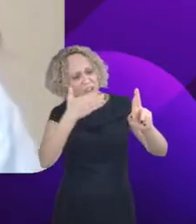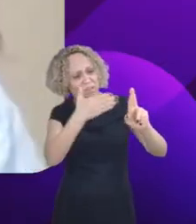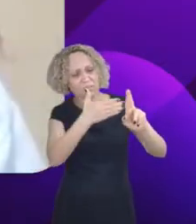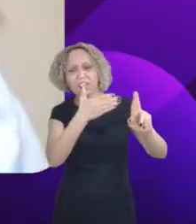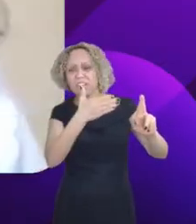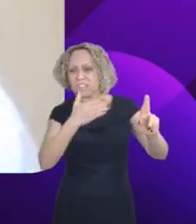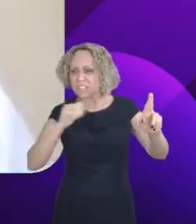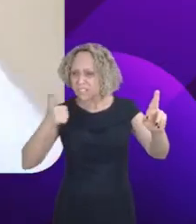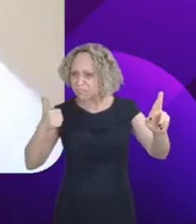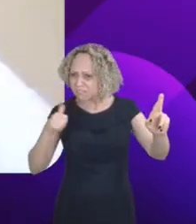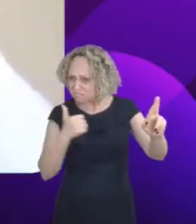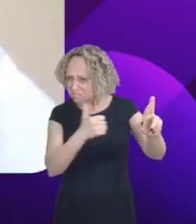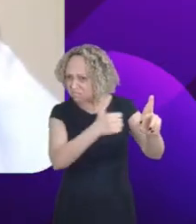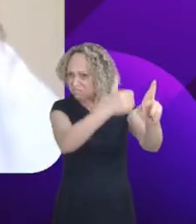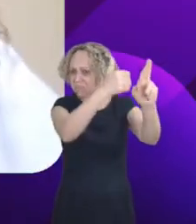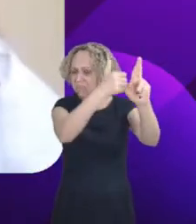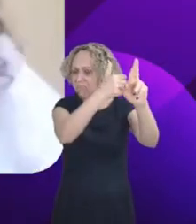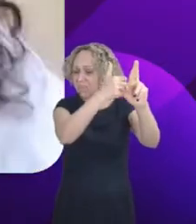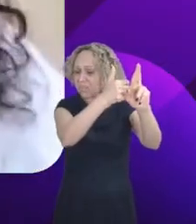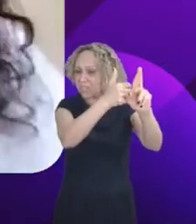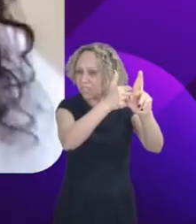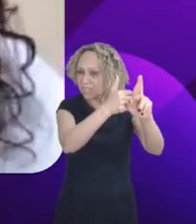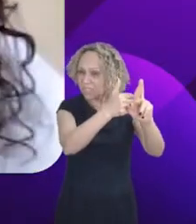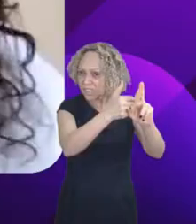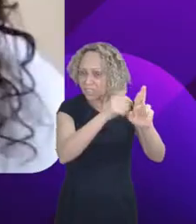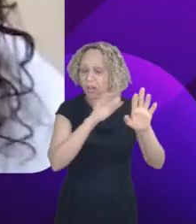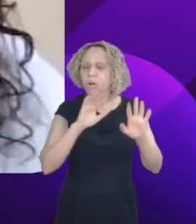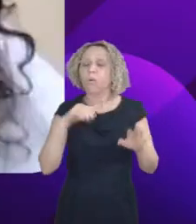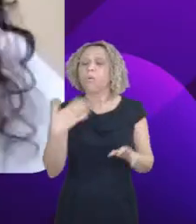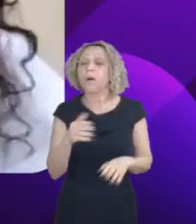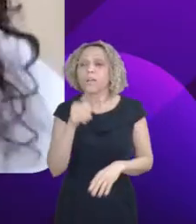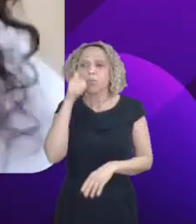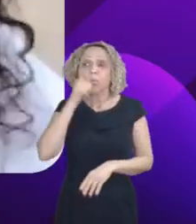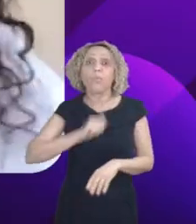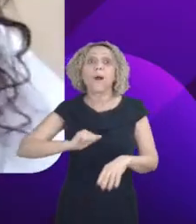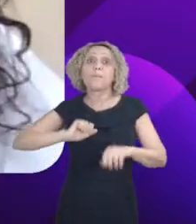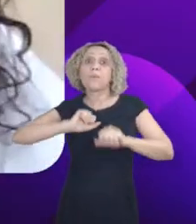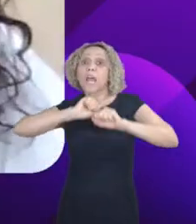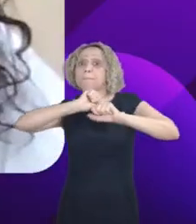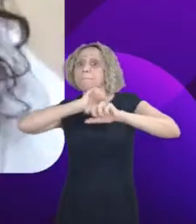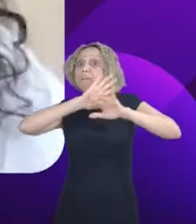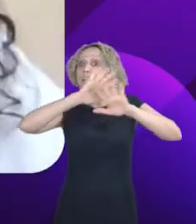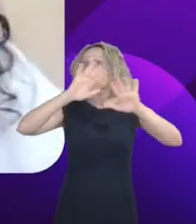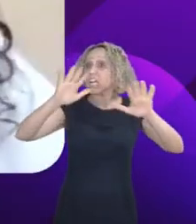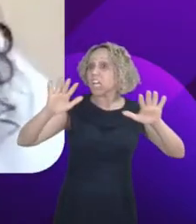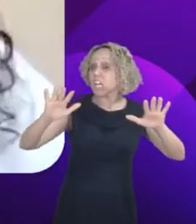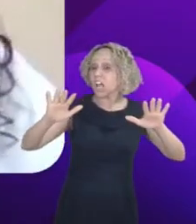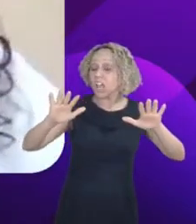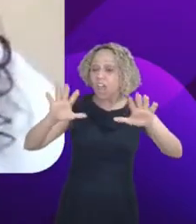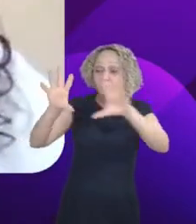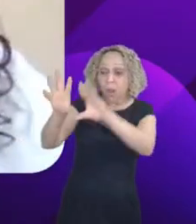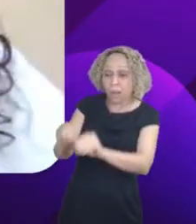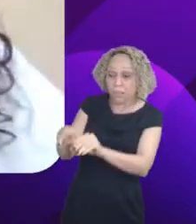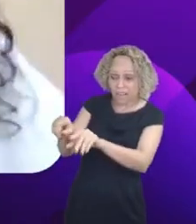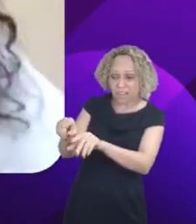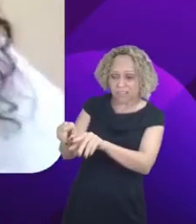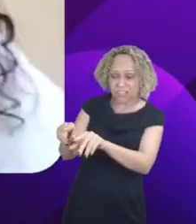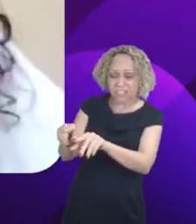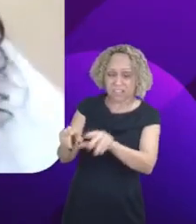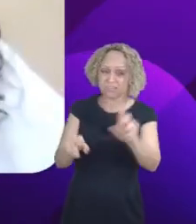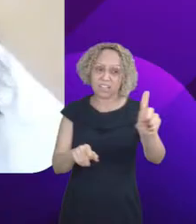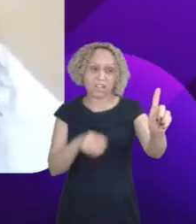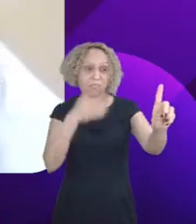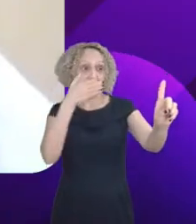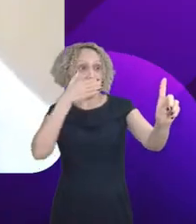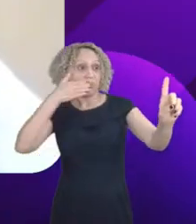esse caminho. E que você pode vir. Porque quando uma mulher brilha, ela não ofusca a outra. Ela vira um farol. Por isso que a